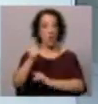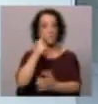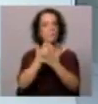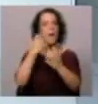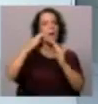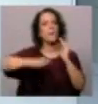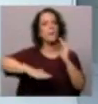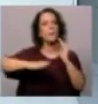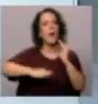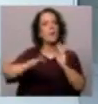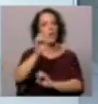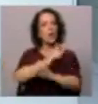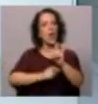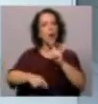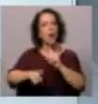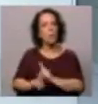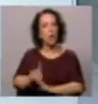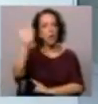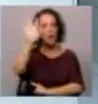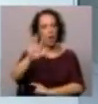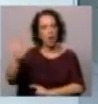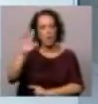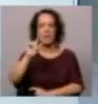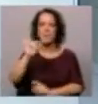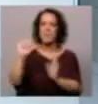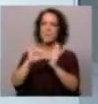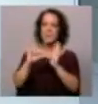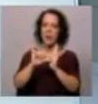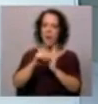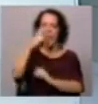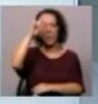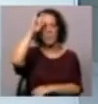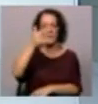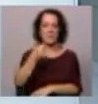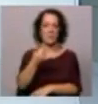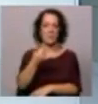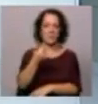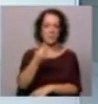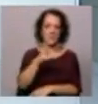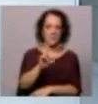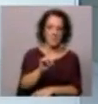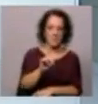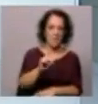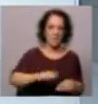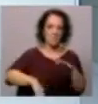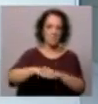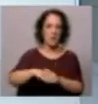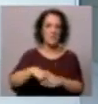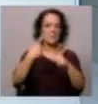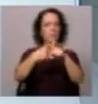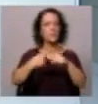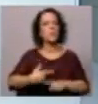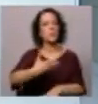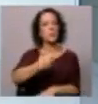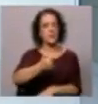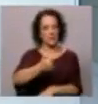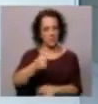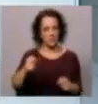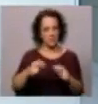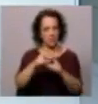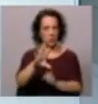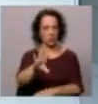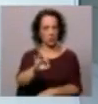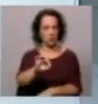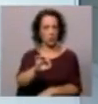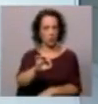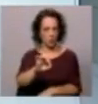baixas na Europa do Norte e na Europa Central, temos Berlim com 16 graus de temperatura máxima, Amsterdão com 15, Paris com 18 e na